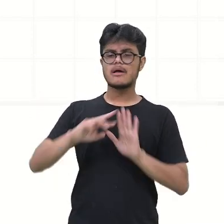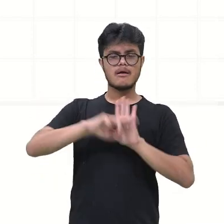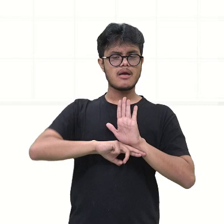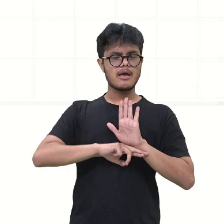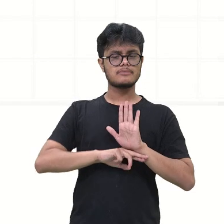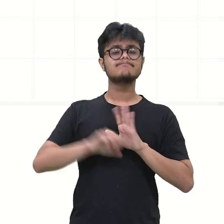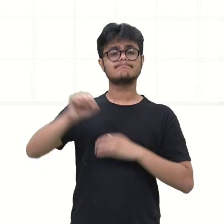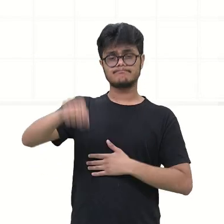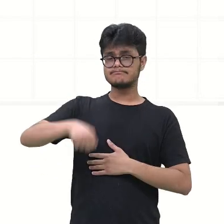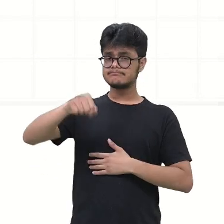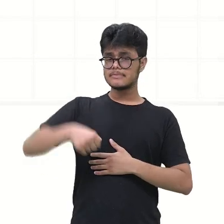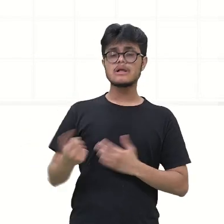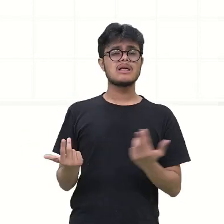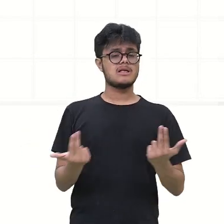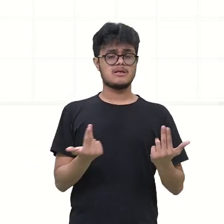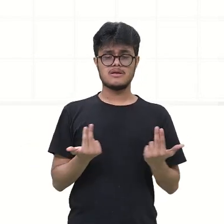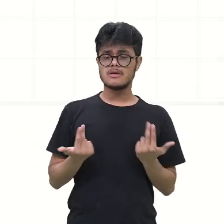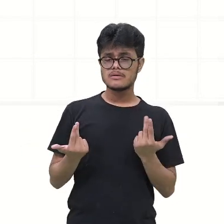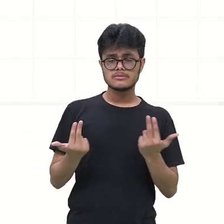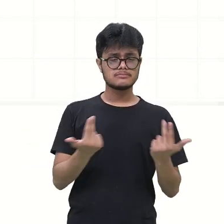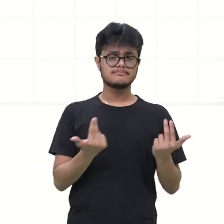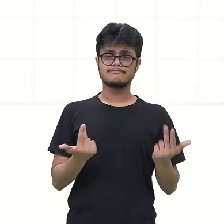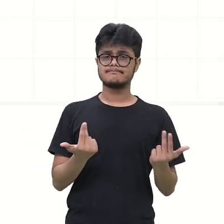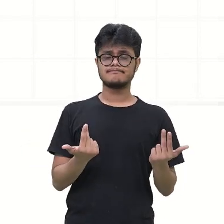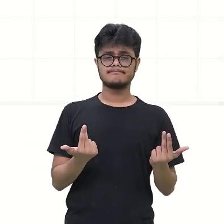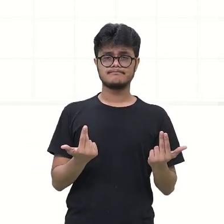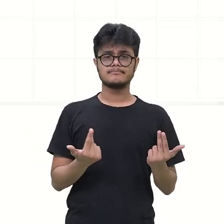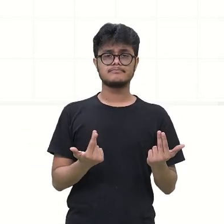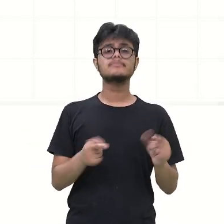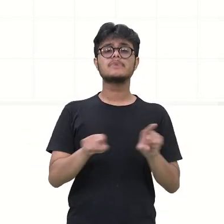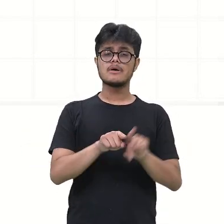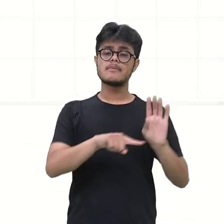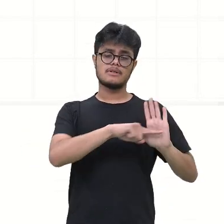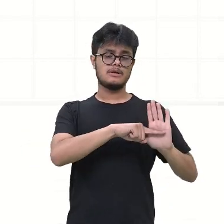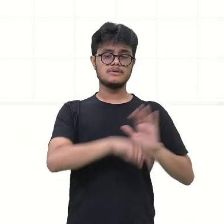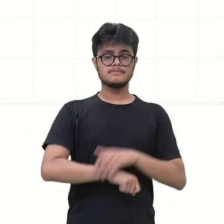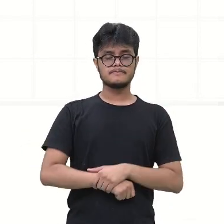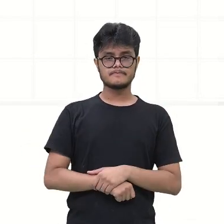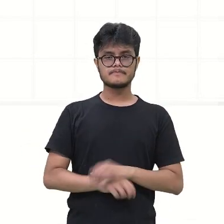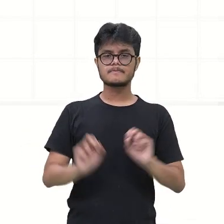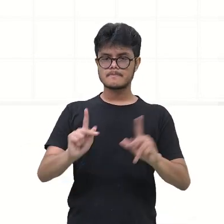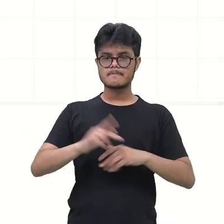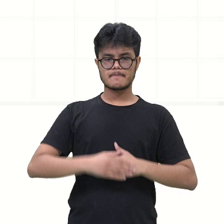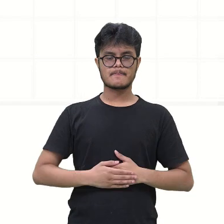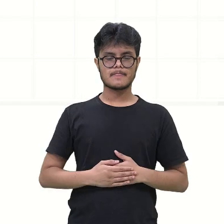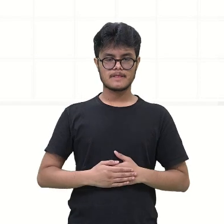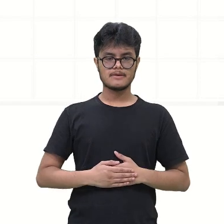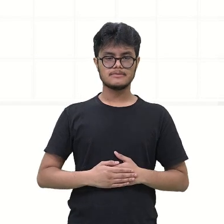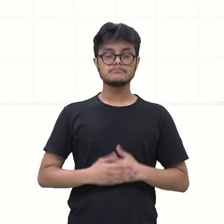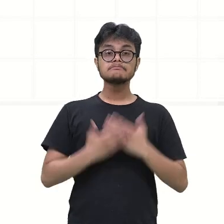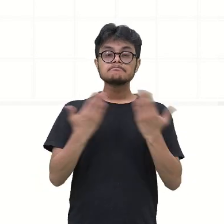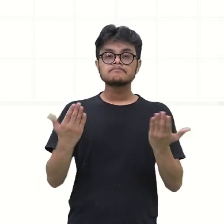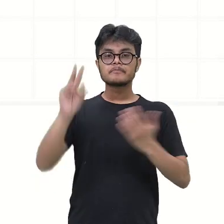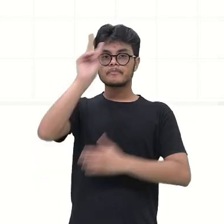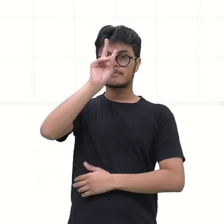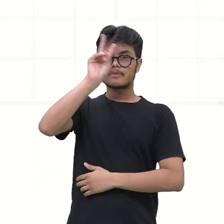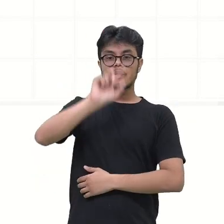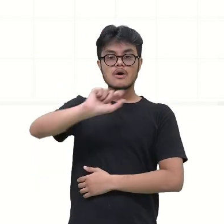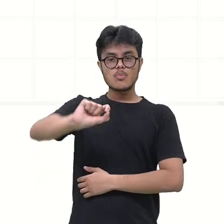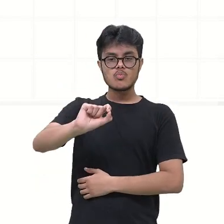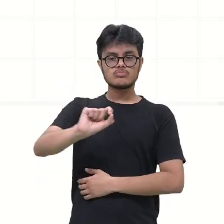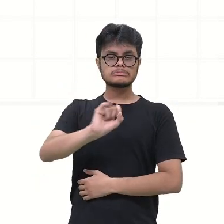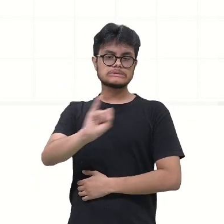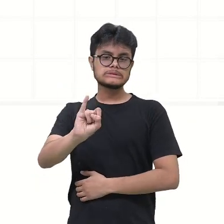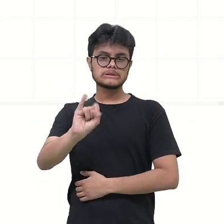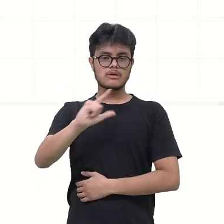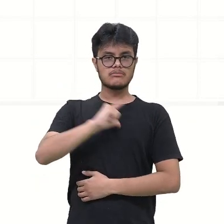valer da mesma maneira para os números negativos, tudo bem? Então, e lembre-se, entre os números